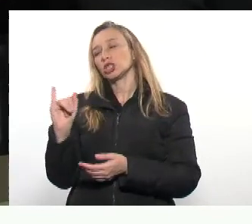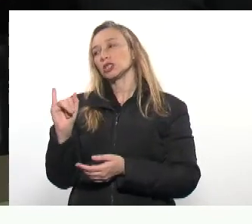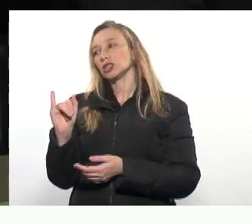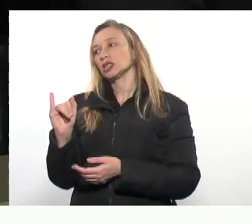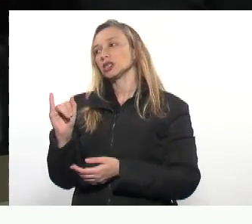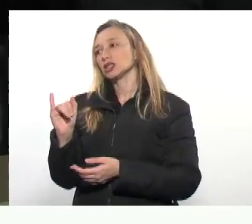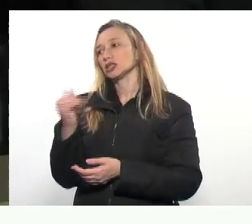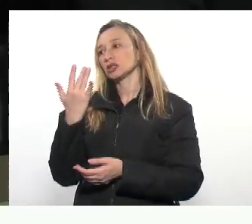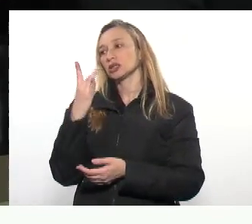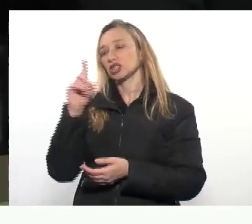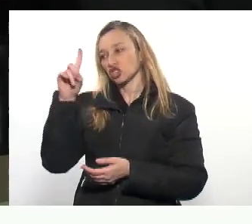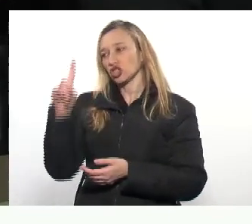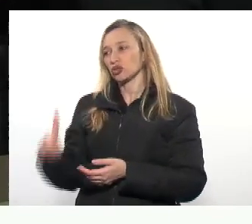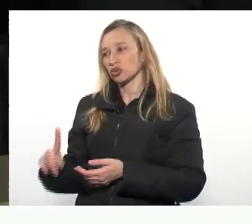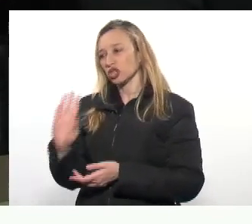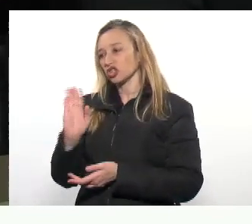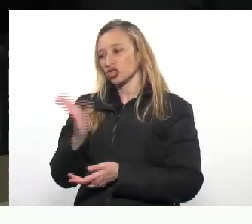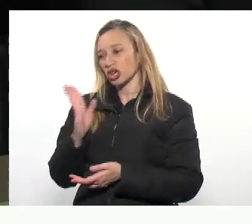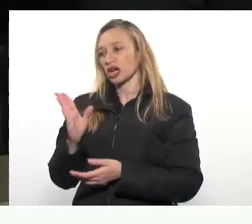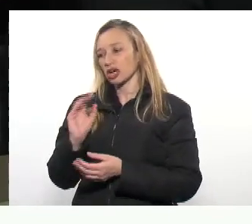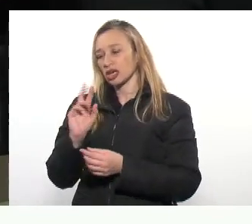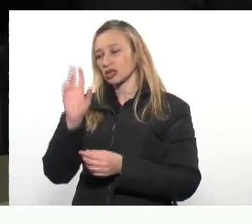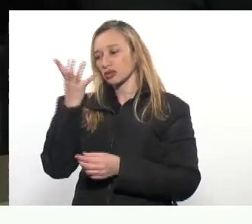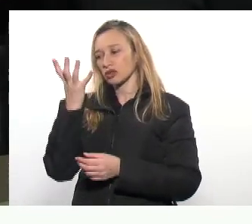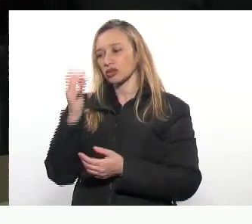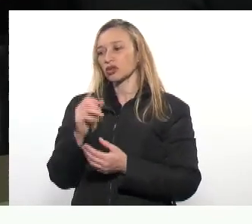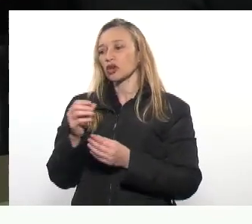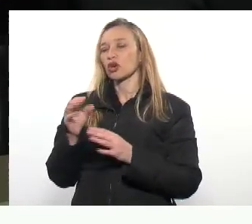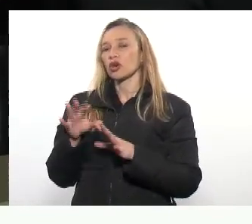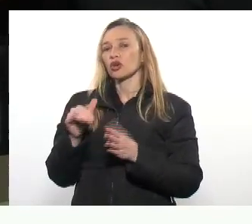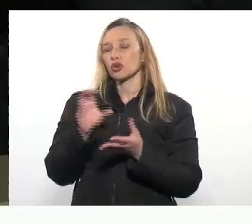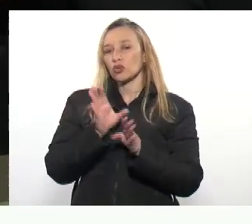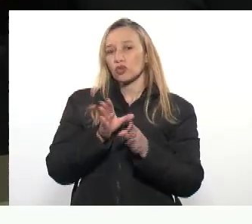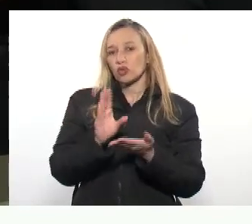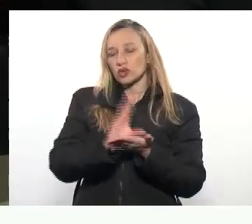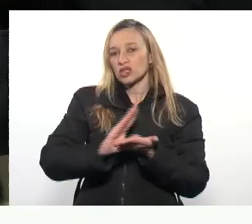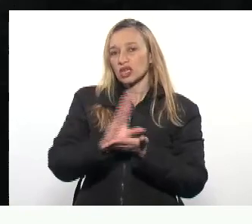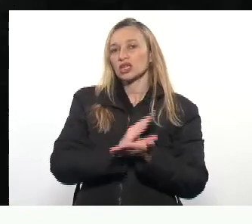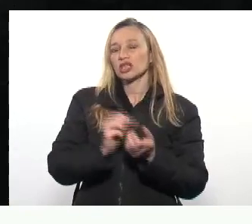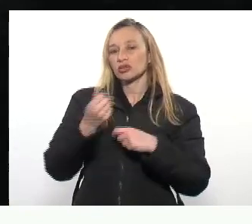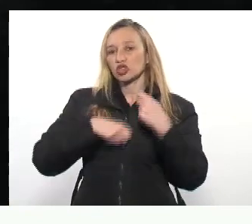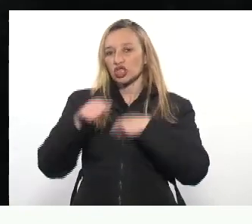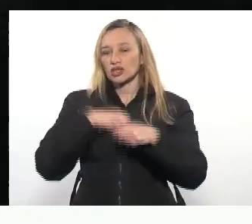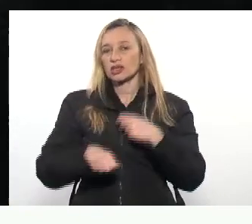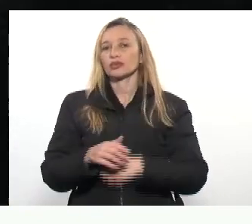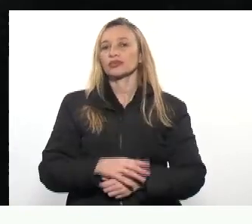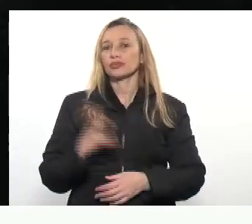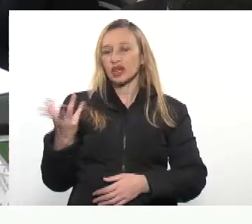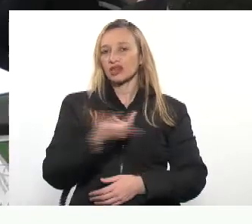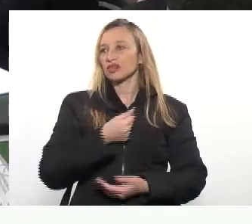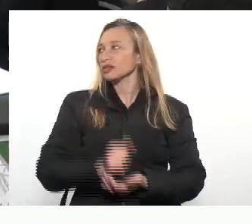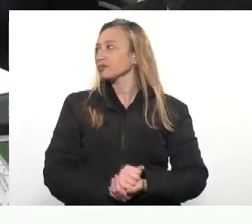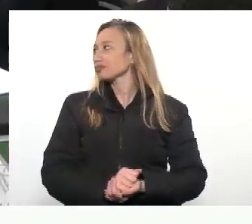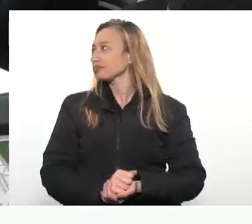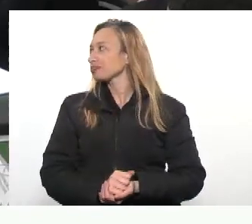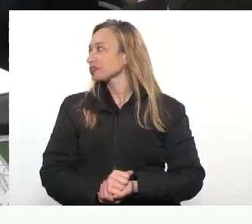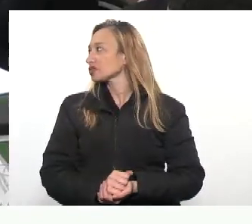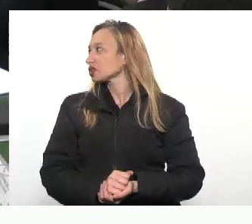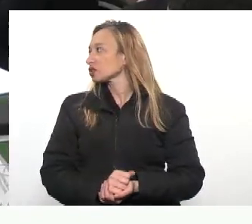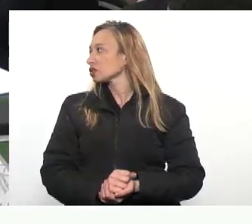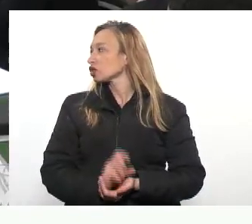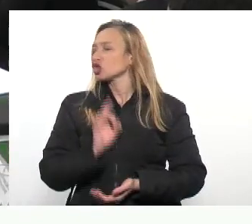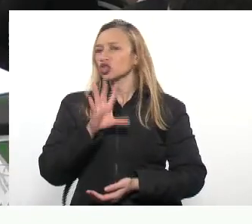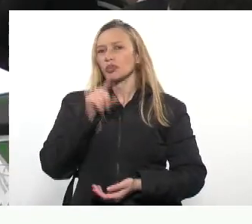submetendo essa diretoria, posteriormente ao Conselho de Administração. Então, maravilha. Fazer o seguinte, assim, só para